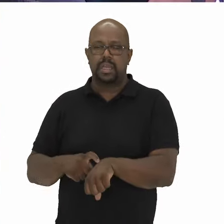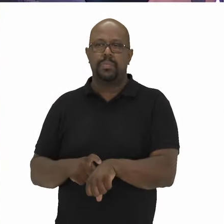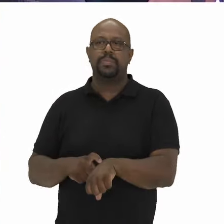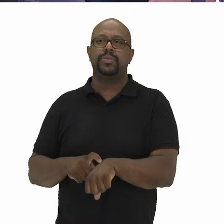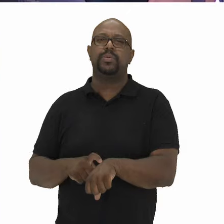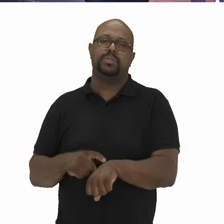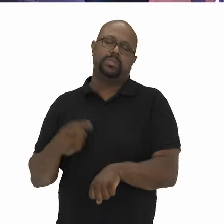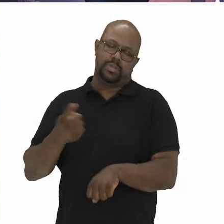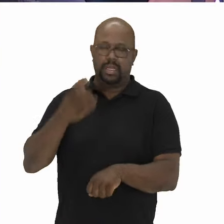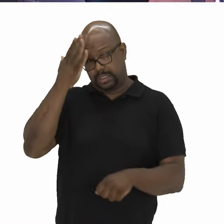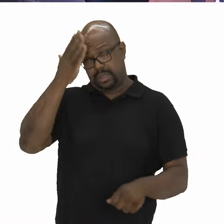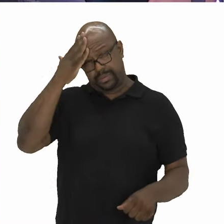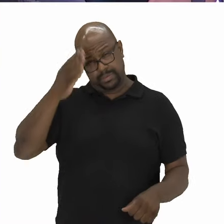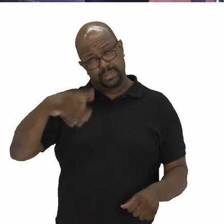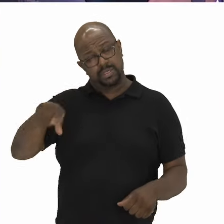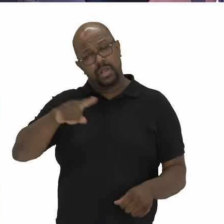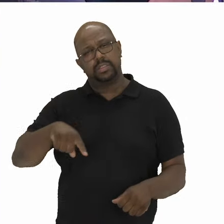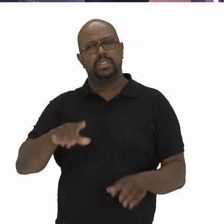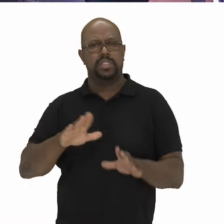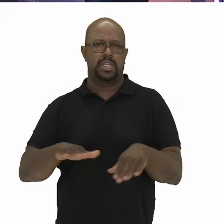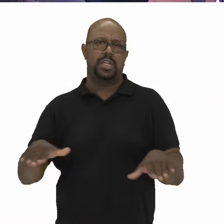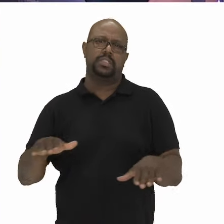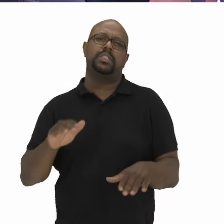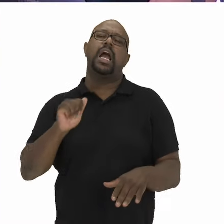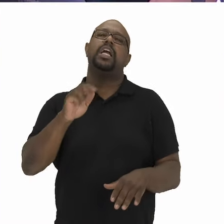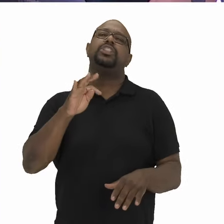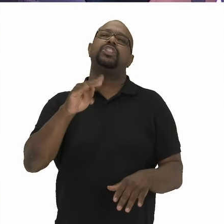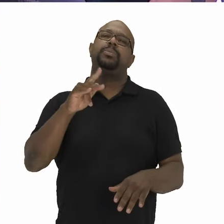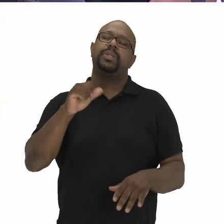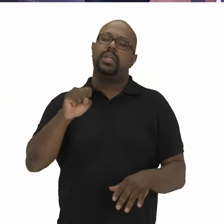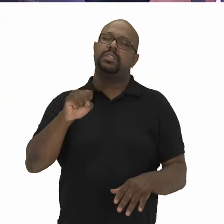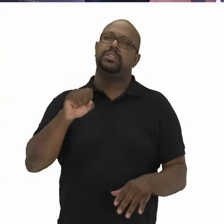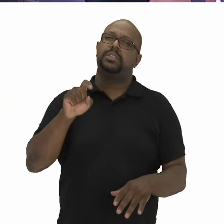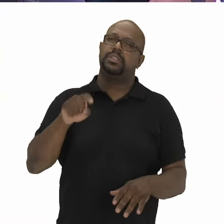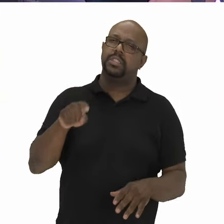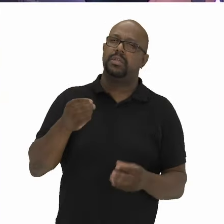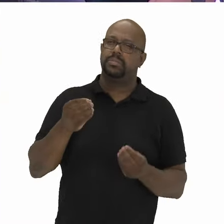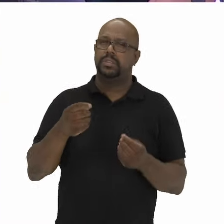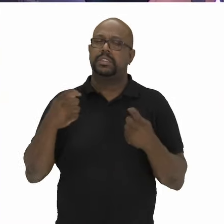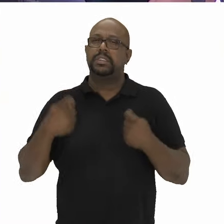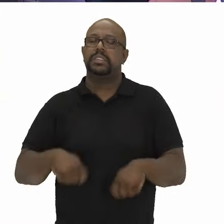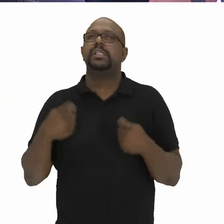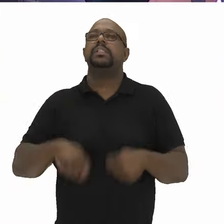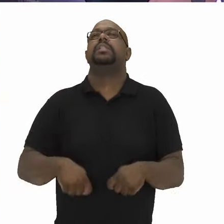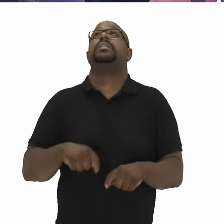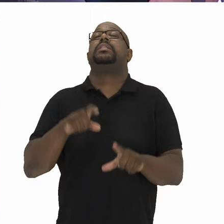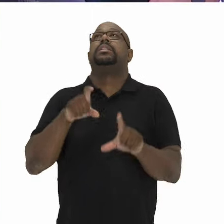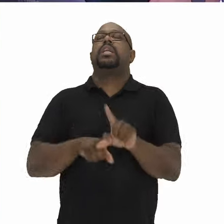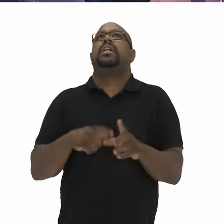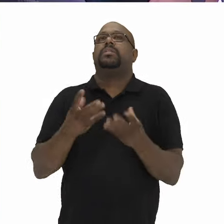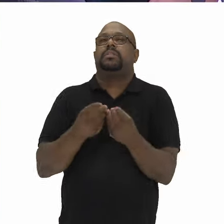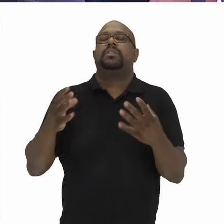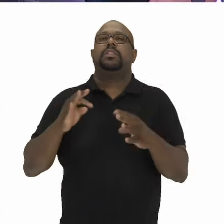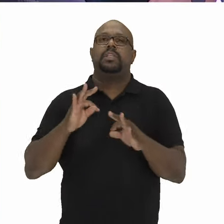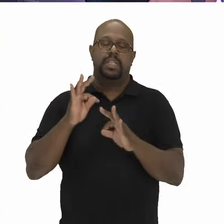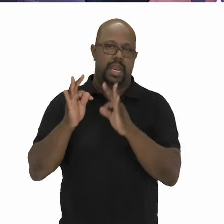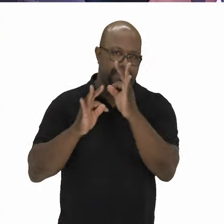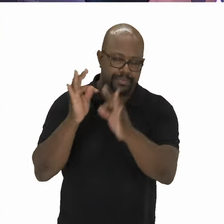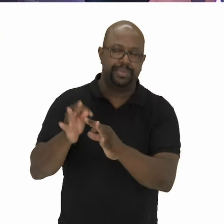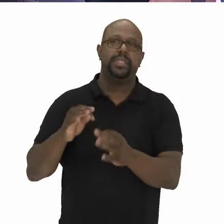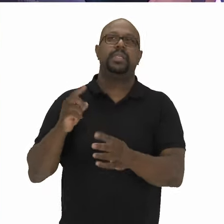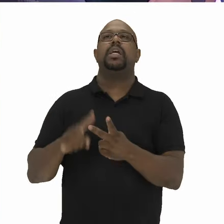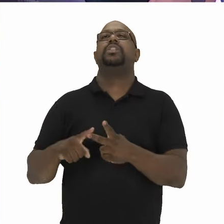tempo né E nós sabemos que as nossas crianças atípicas passam por demandas gigantescas de